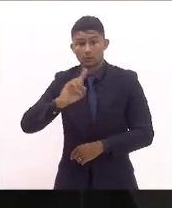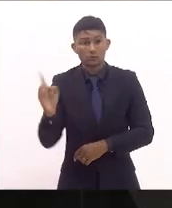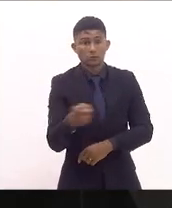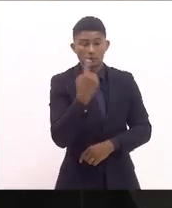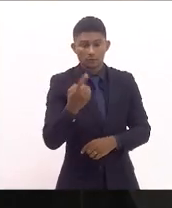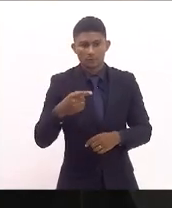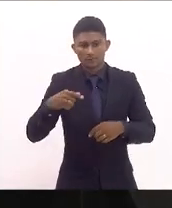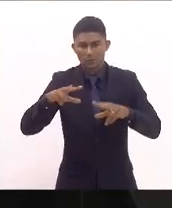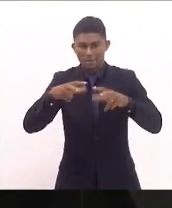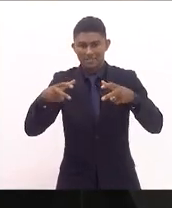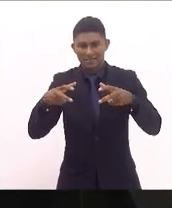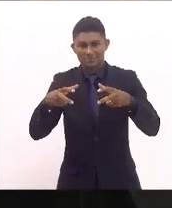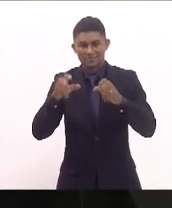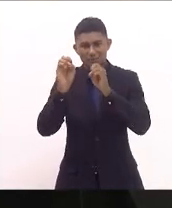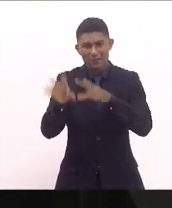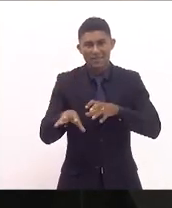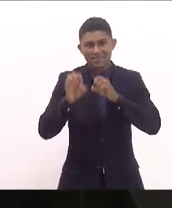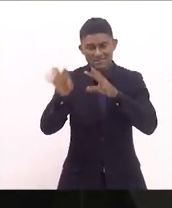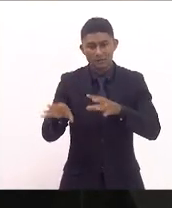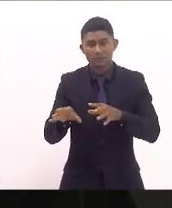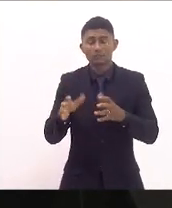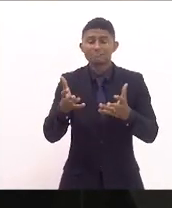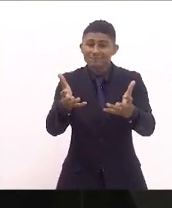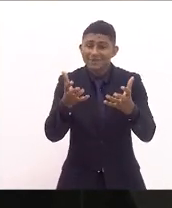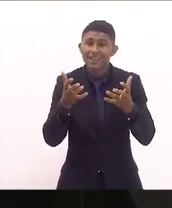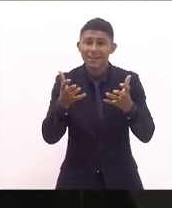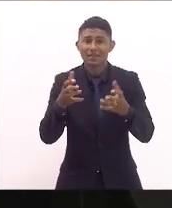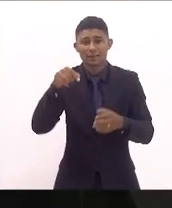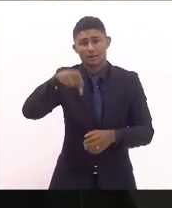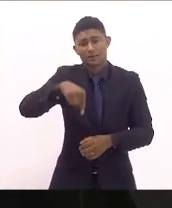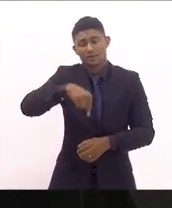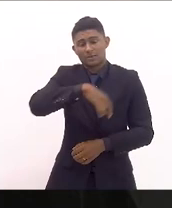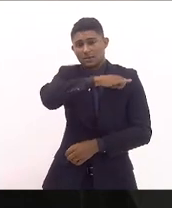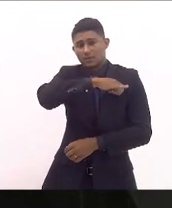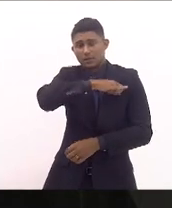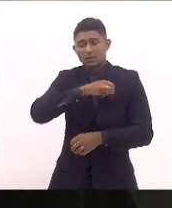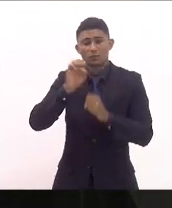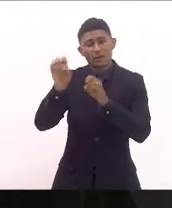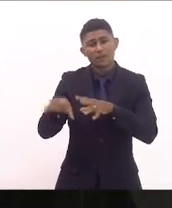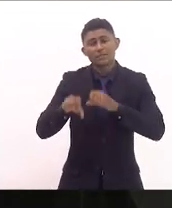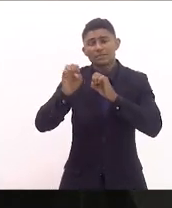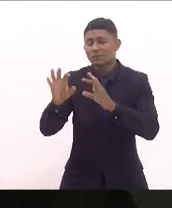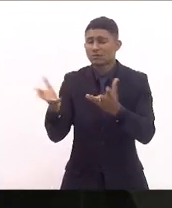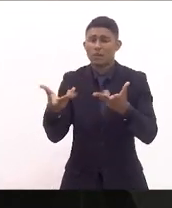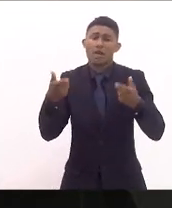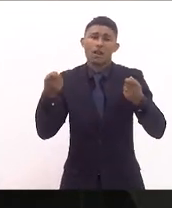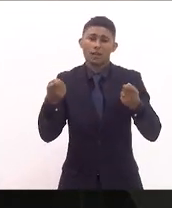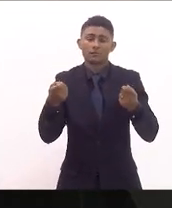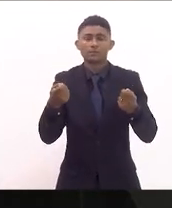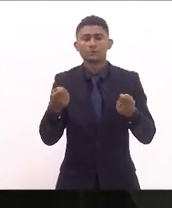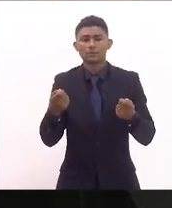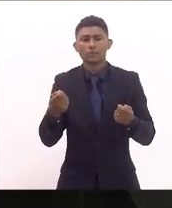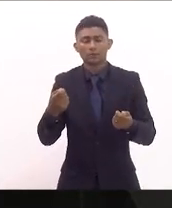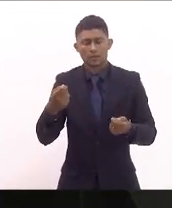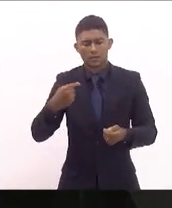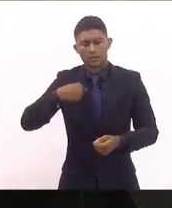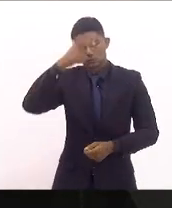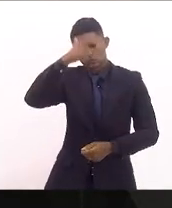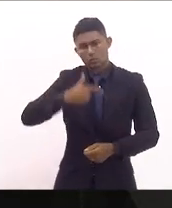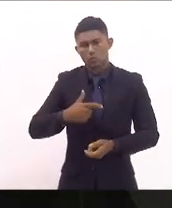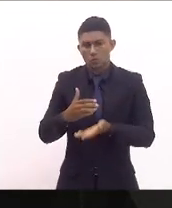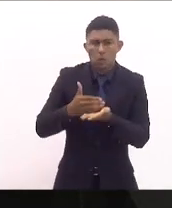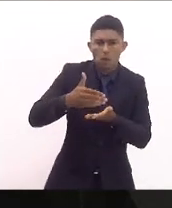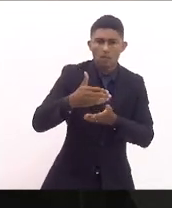pelo lutado para garantir a educação pública de qualidade no nosso estado e desde o início da nossa atuação a gente tem falado da